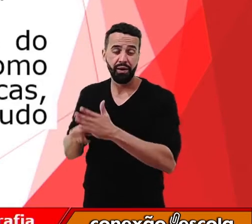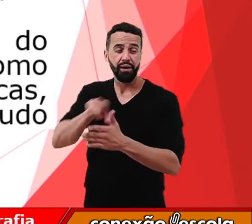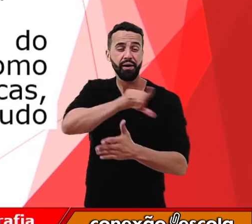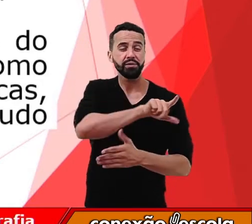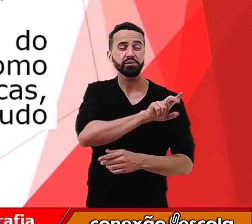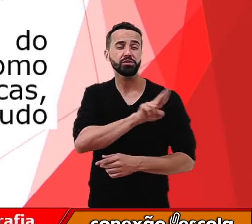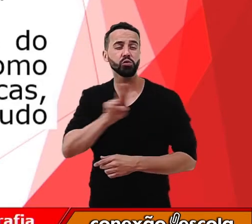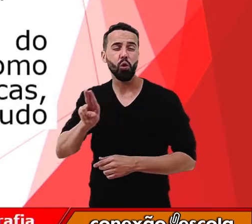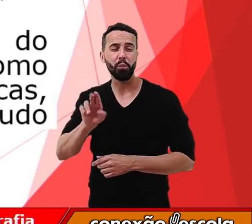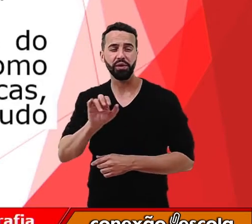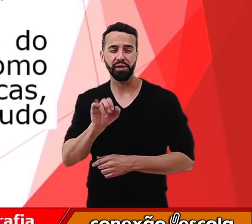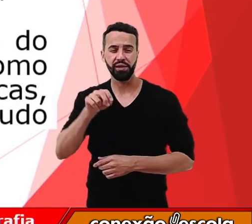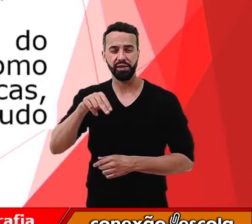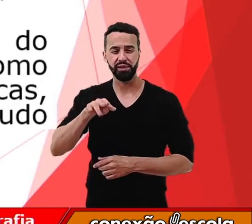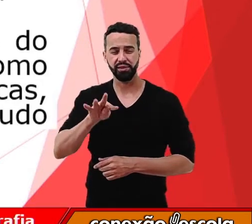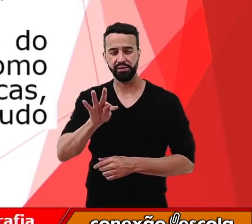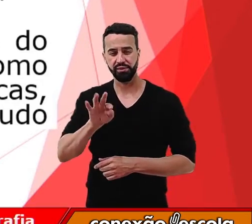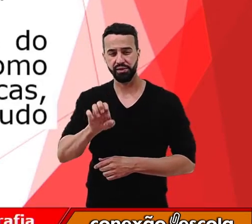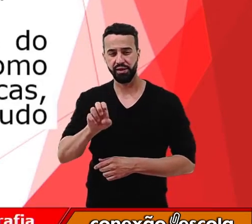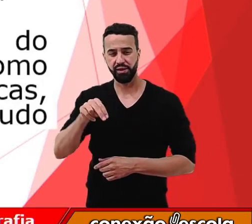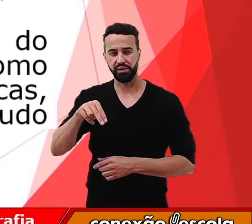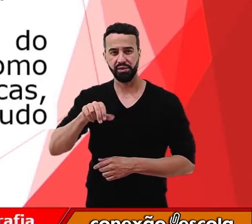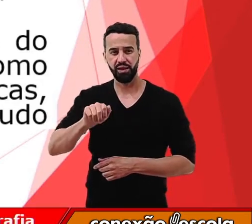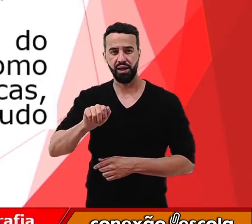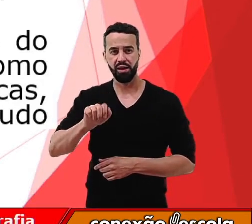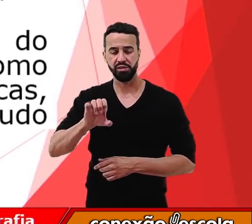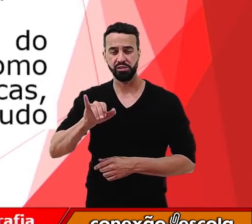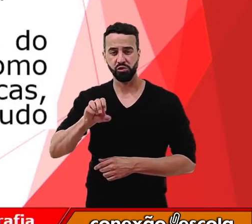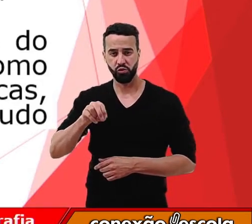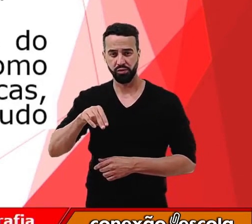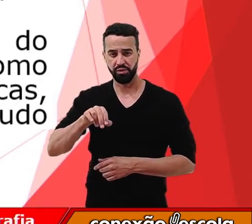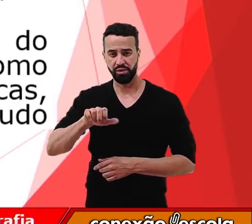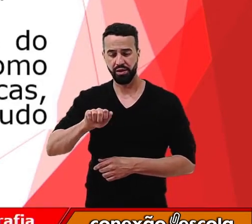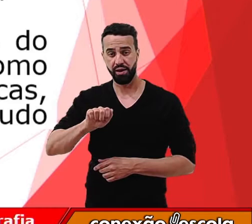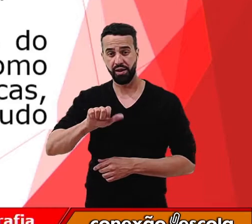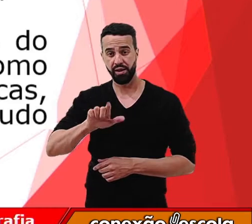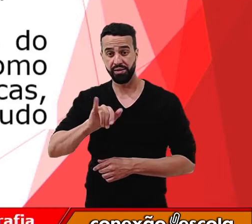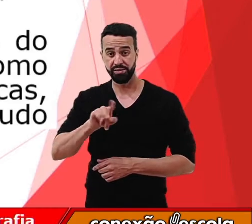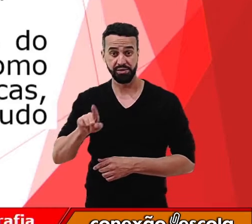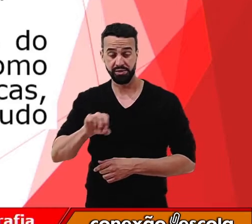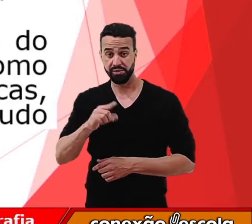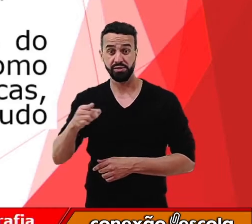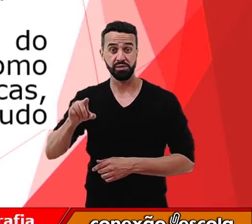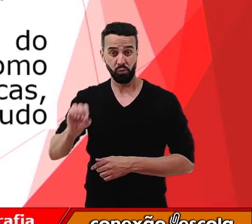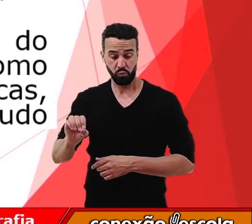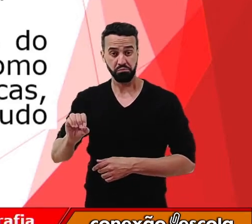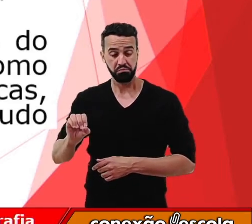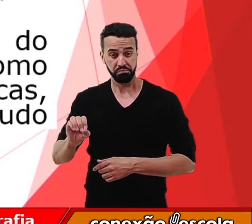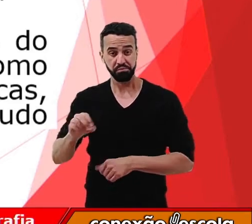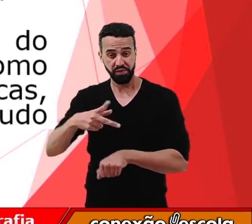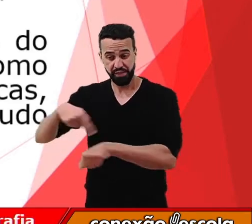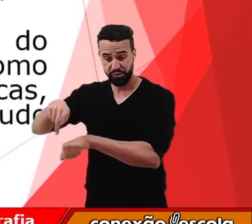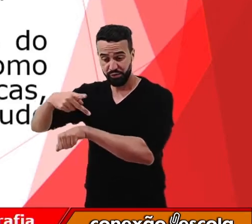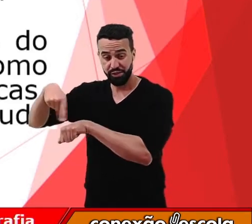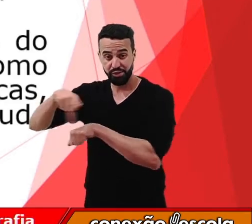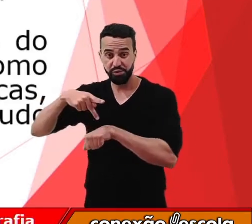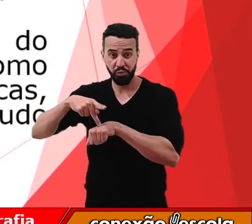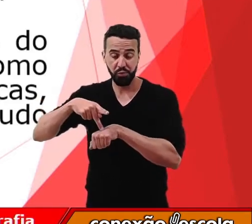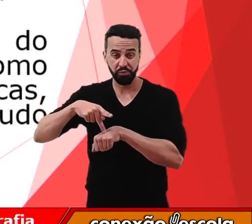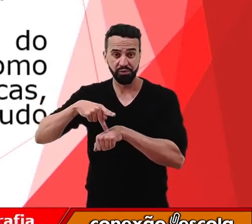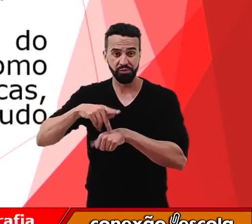é internacionalização. A globalização, então, é o estágio mais avançado do processo de